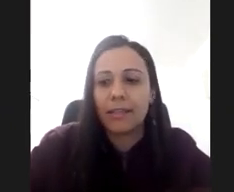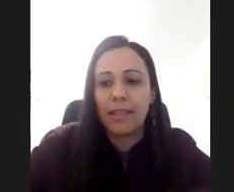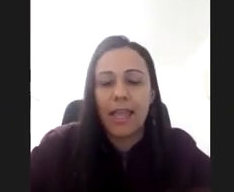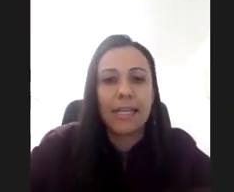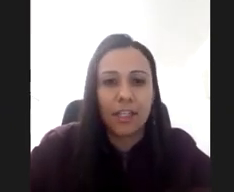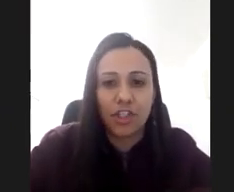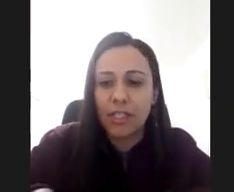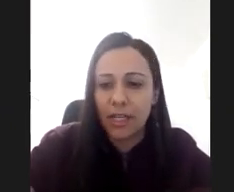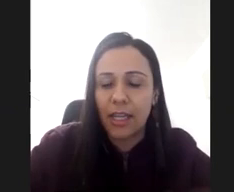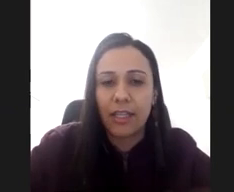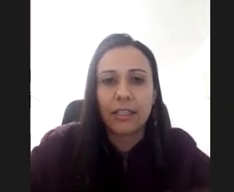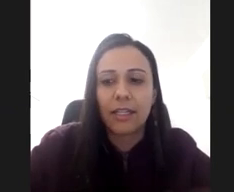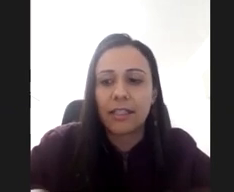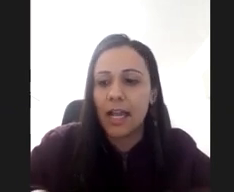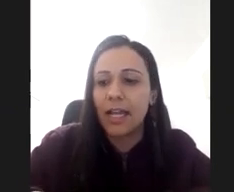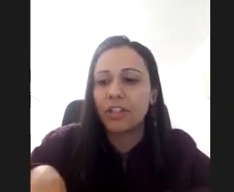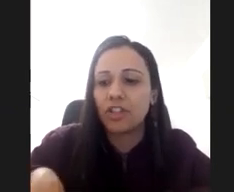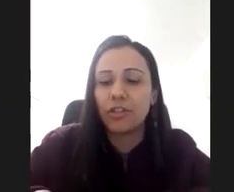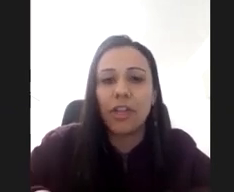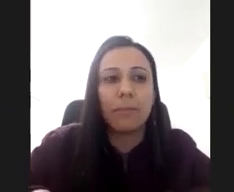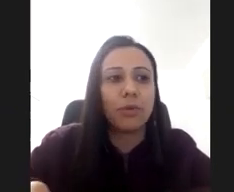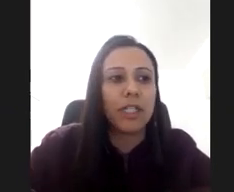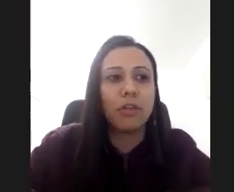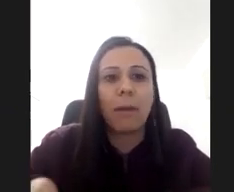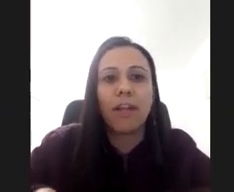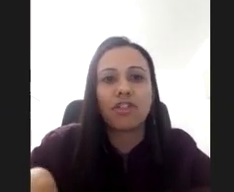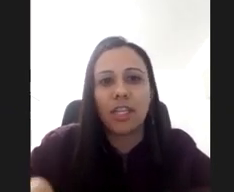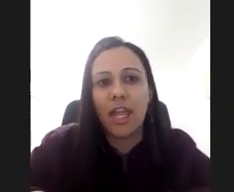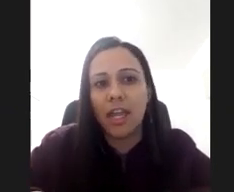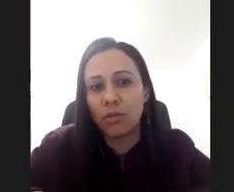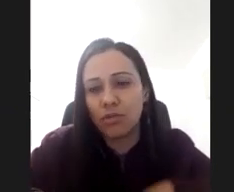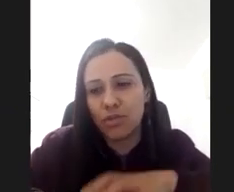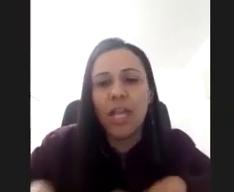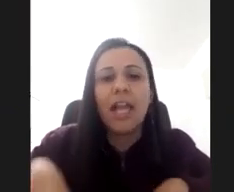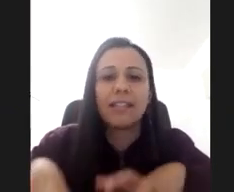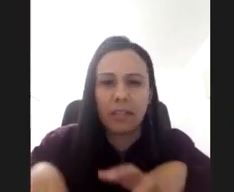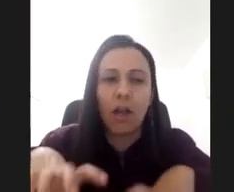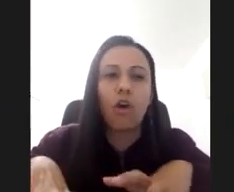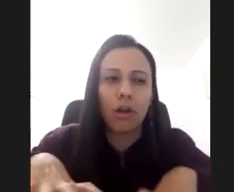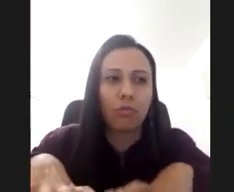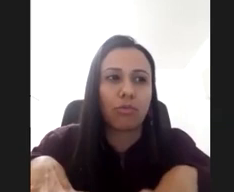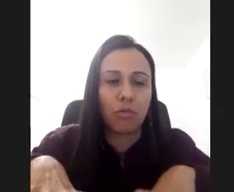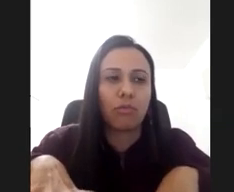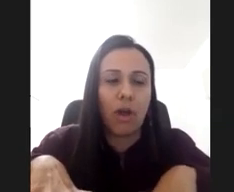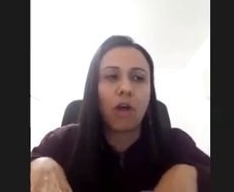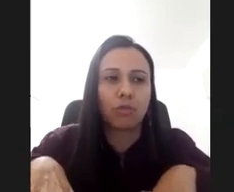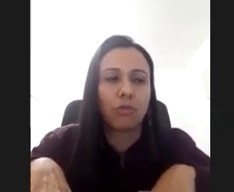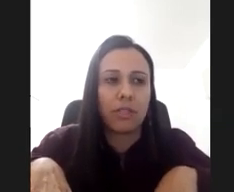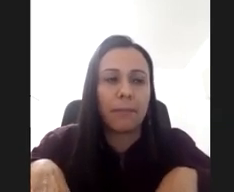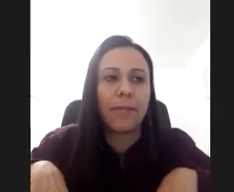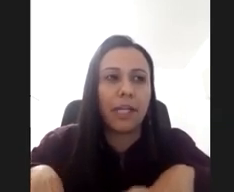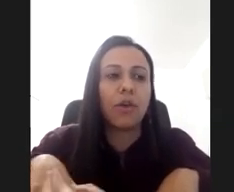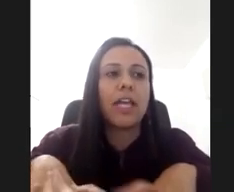quem é seletista, né, quem tem carteira assinada, a gente vê aí por ano uma média de 500, agora com